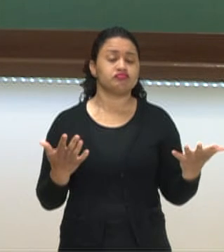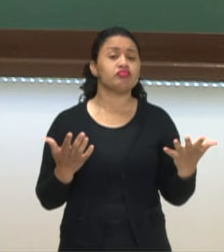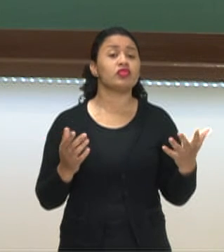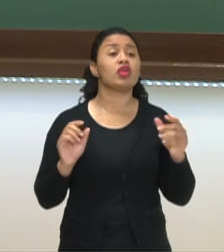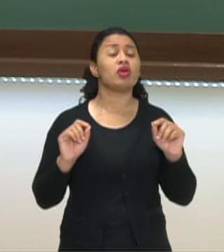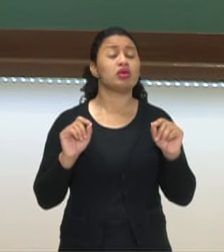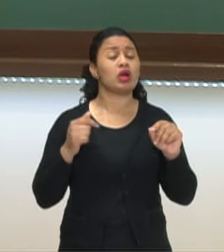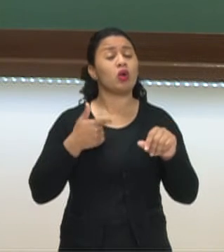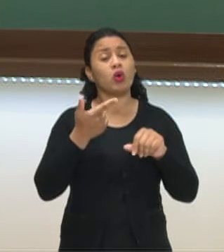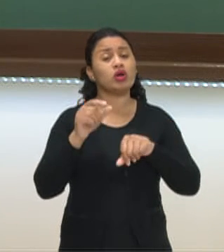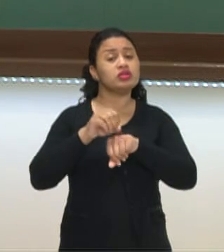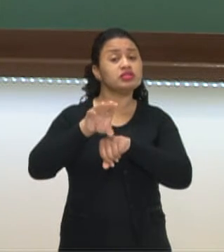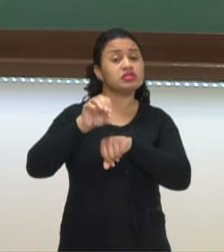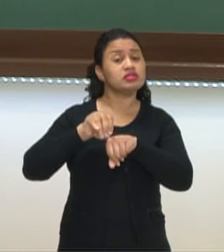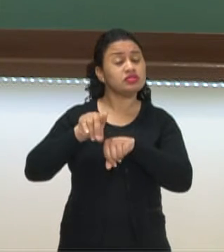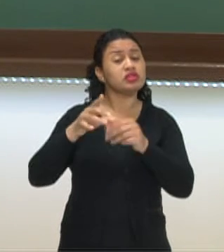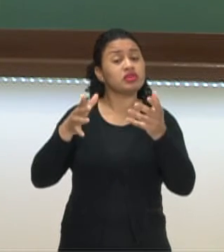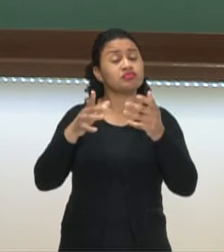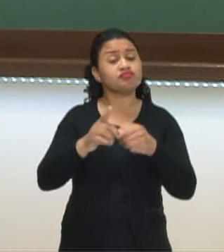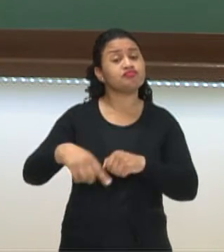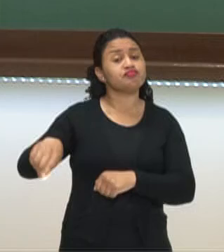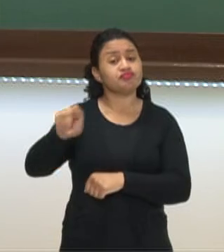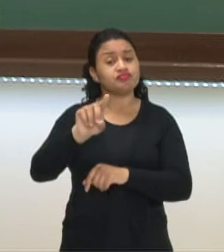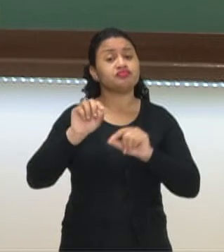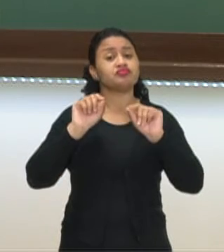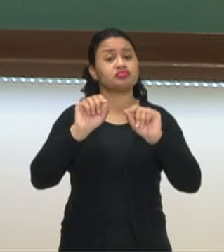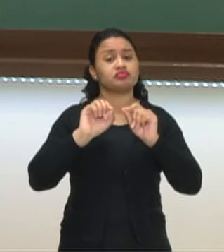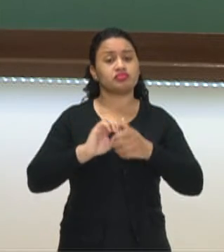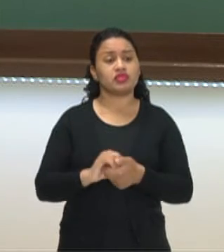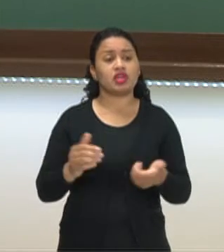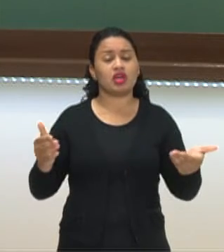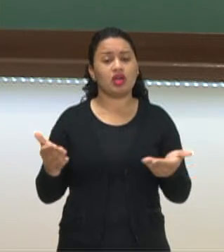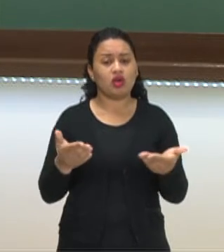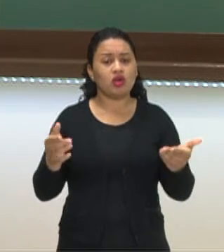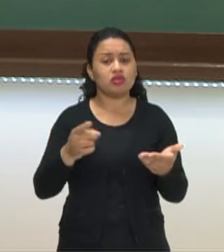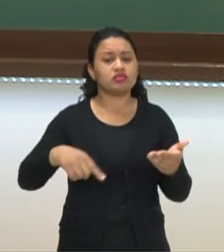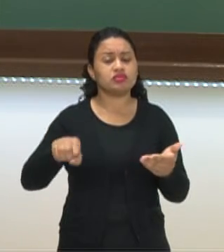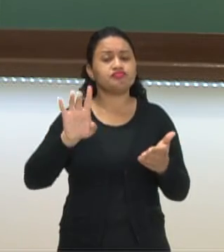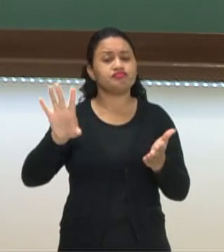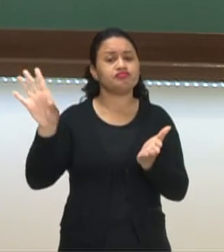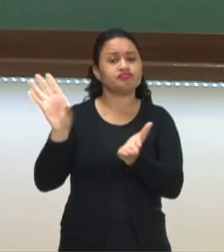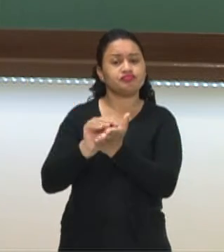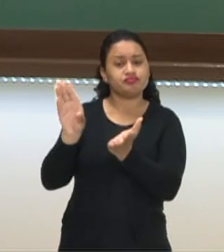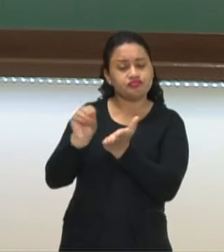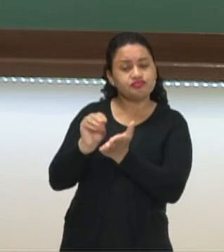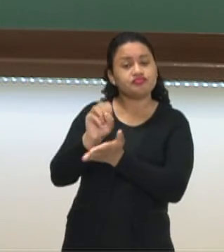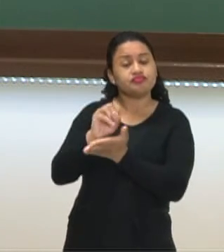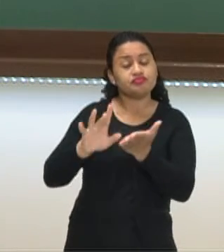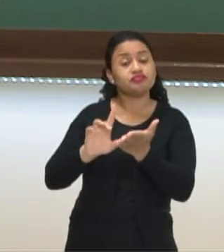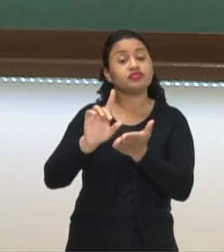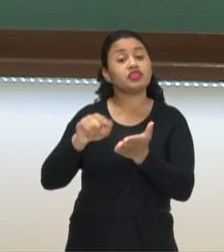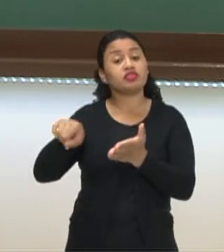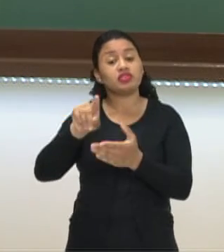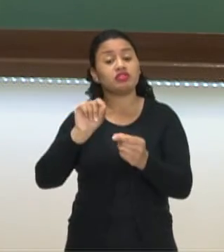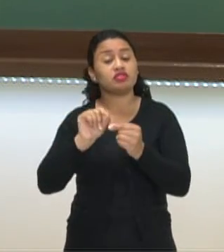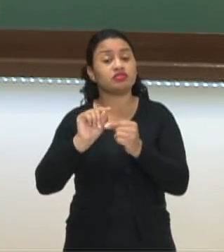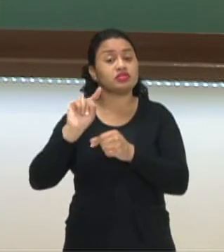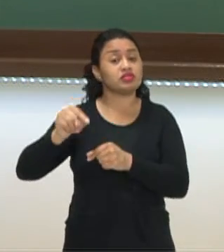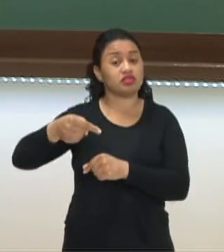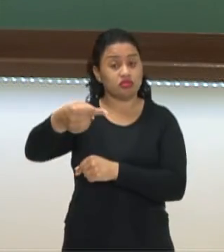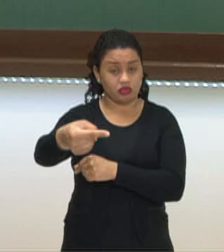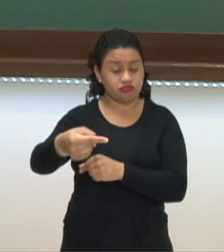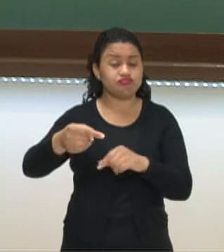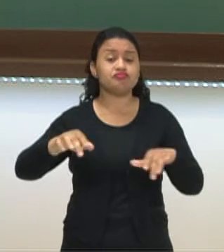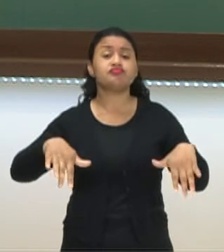Mais uma dica que a teacher quer dar para vocês. Agora que vocês já copiaram qual é a atividade que vocês vão